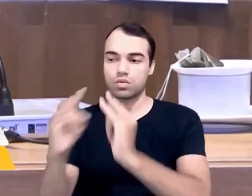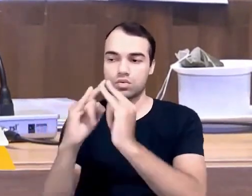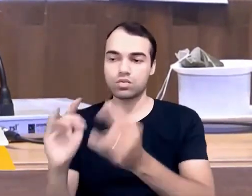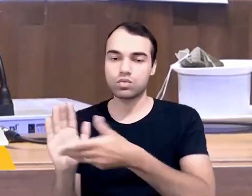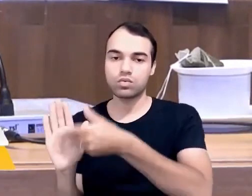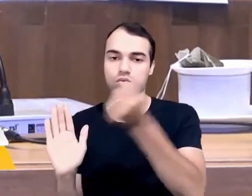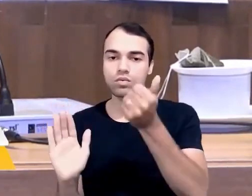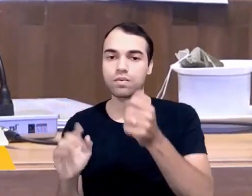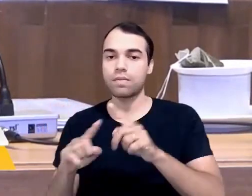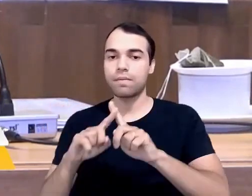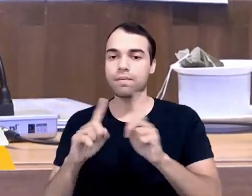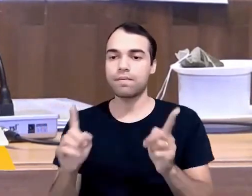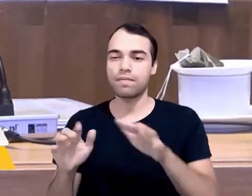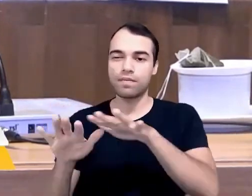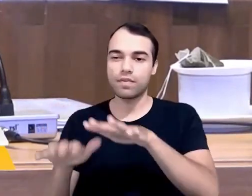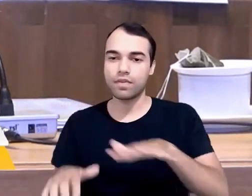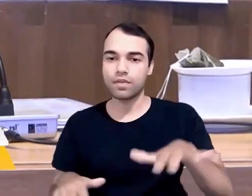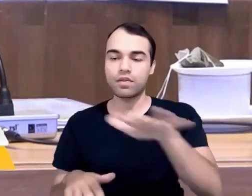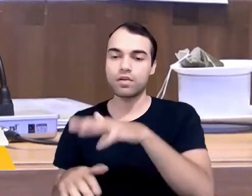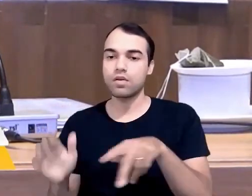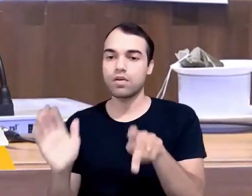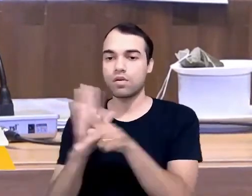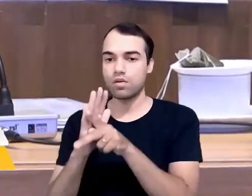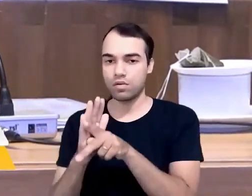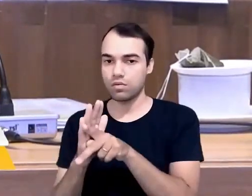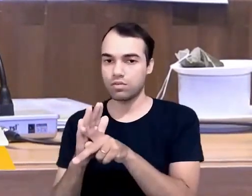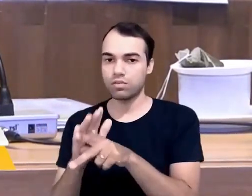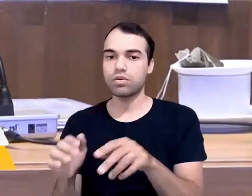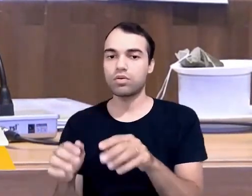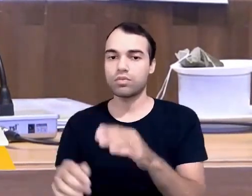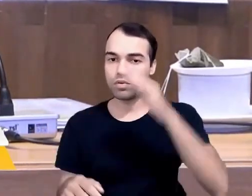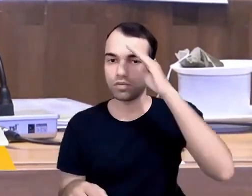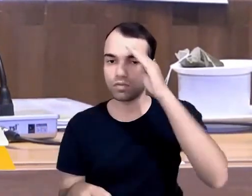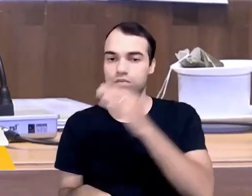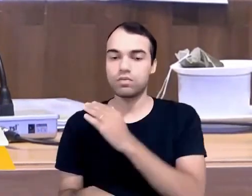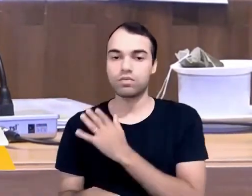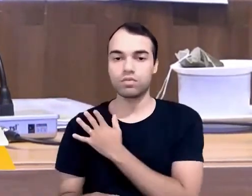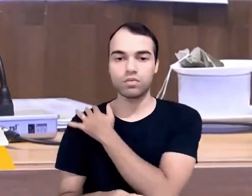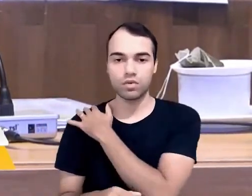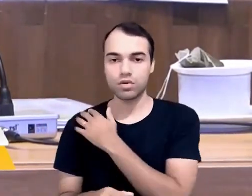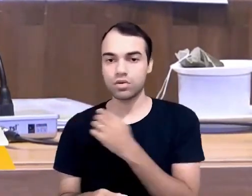aquela área é uma área do Exército, a gente não tinha o poder